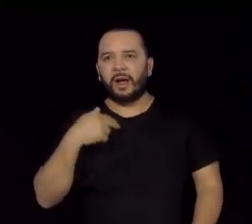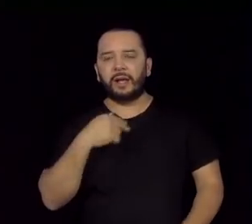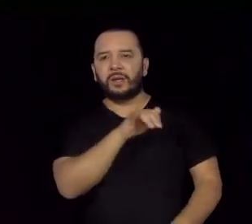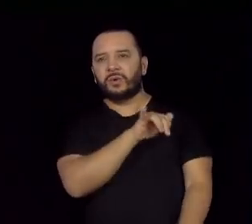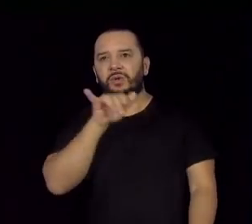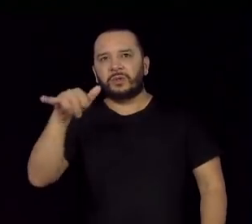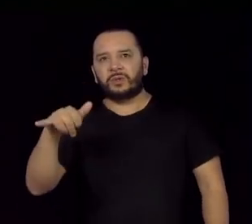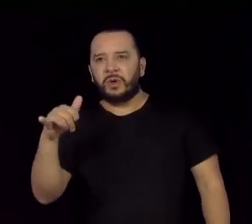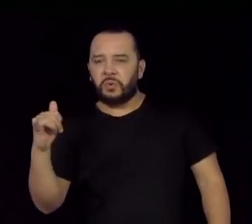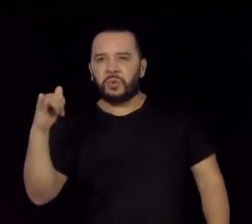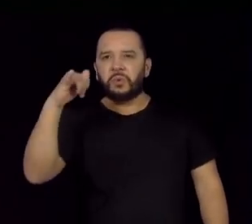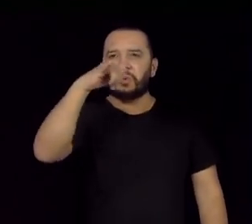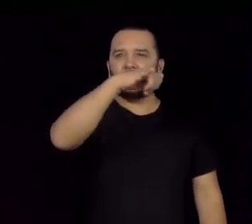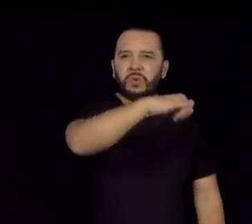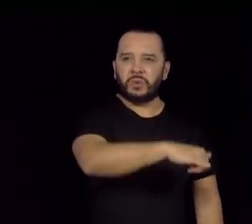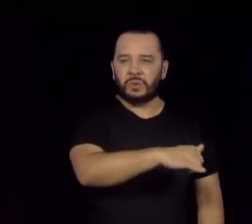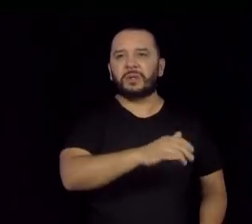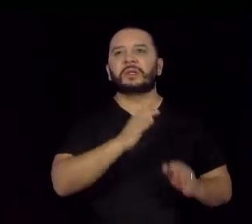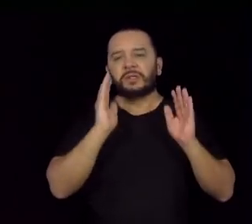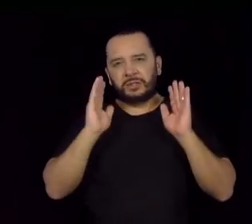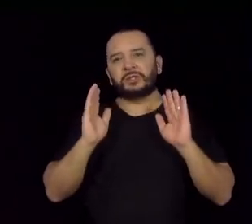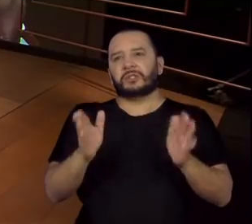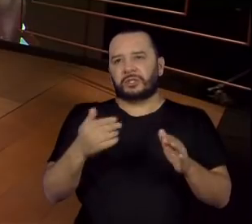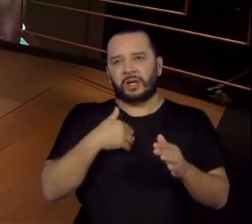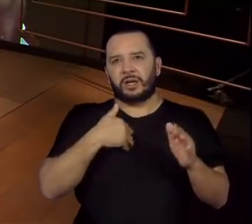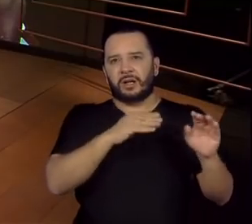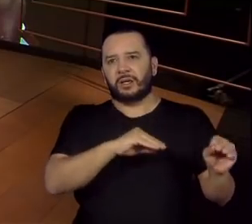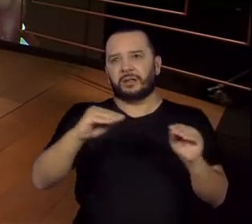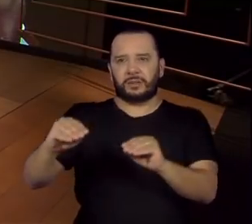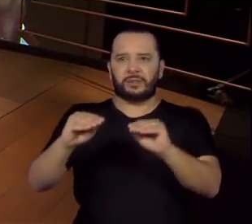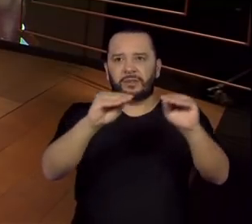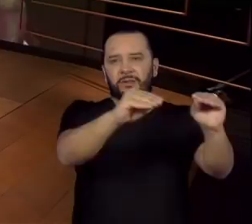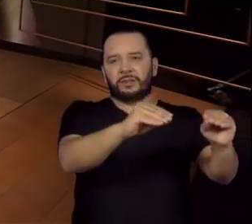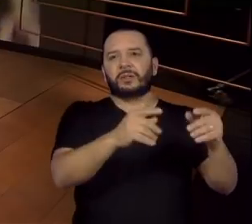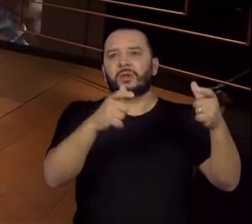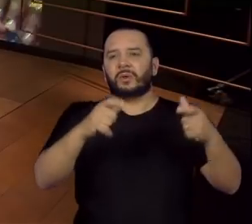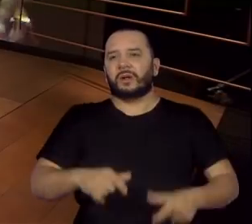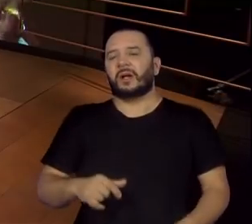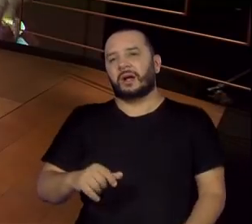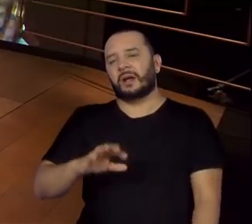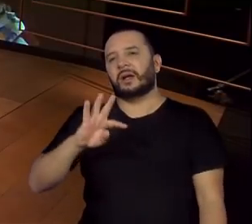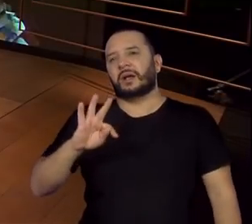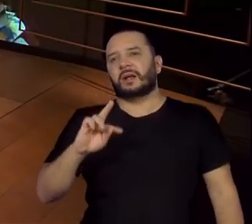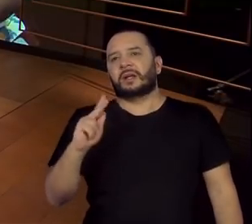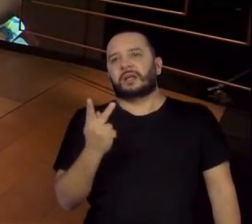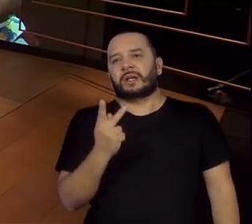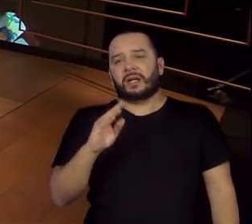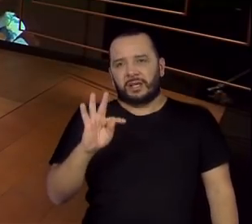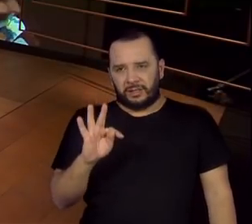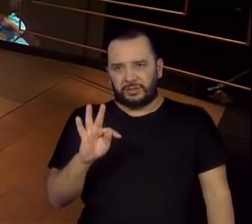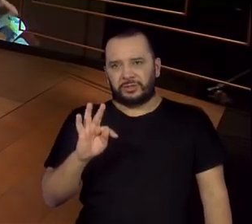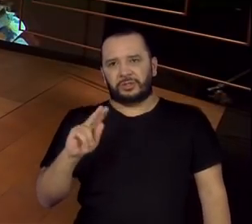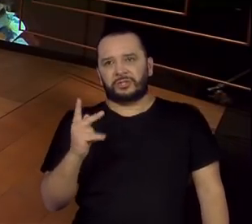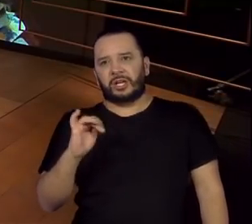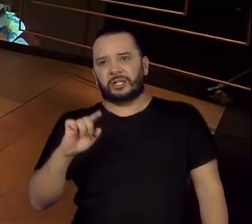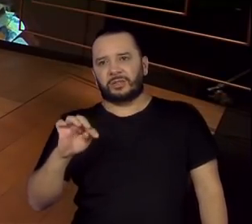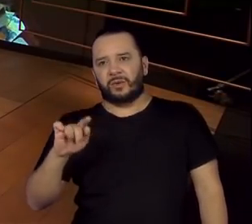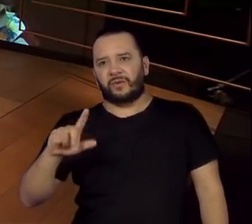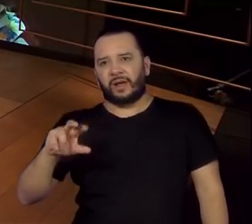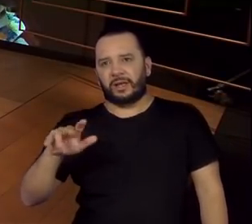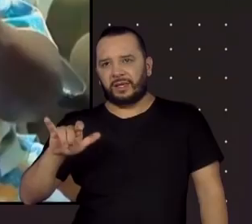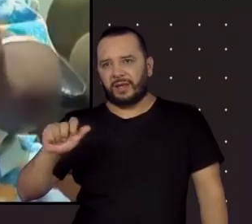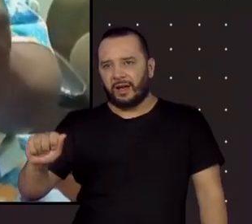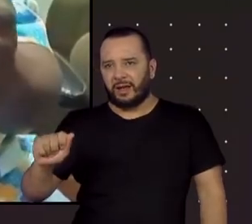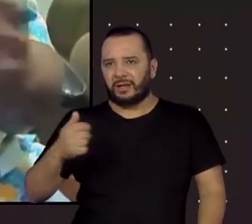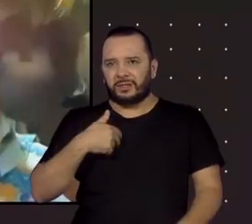graus. Aí foi demais para a minha cabeça. Fui para a Tchecoslováquia e, olha, o senhor está no exílio.